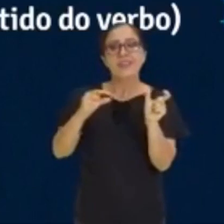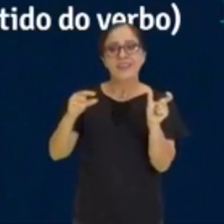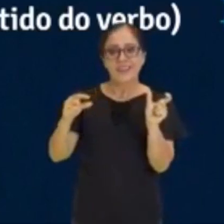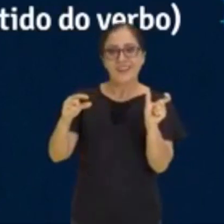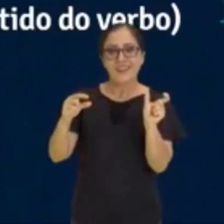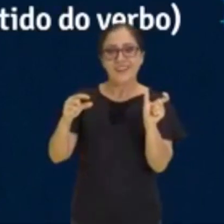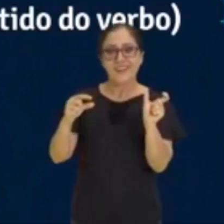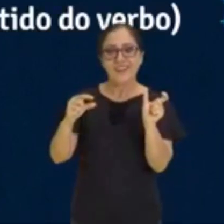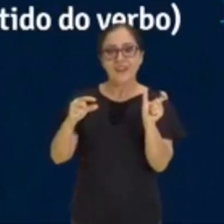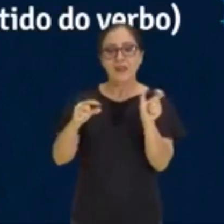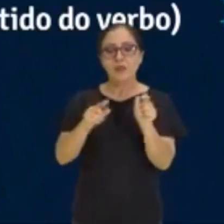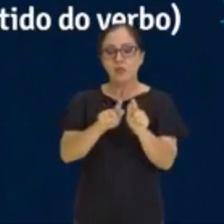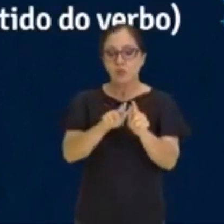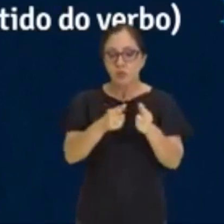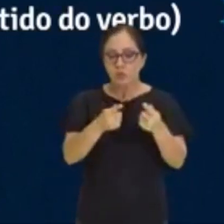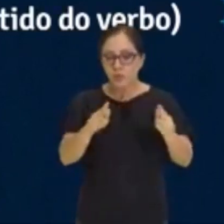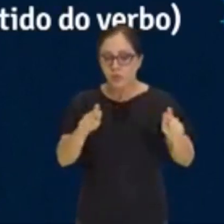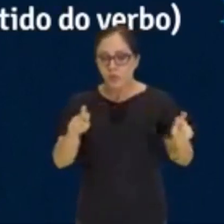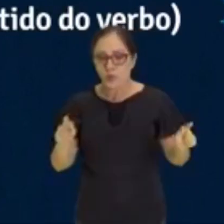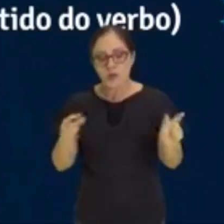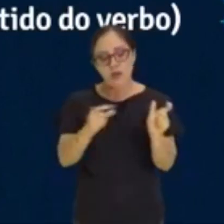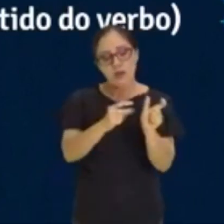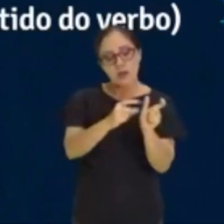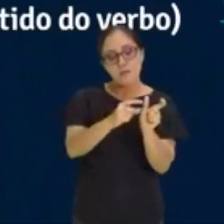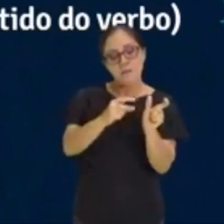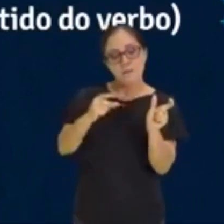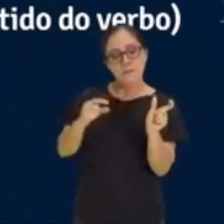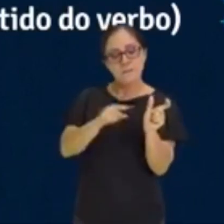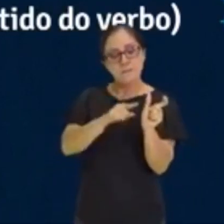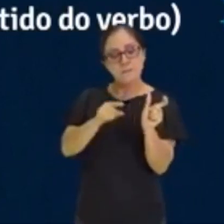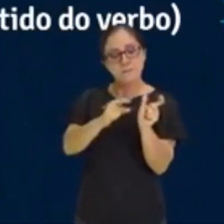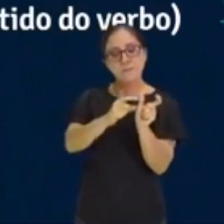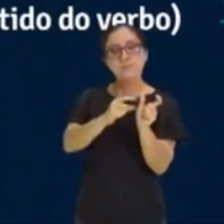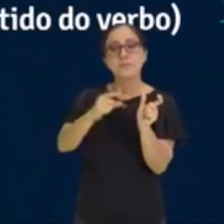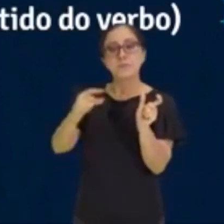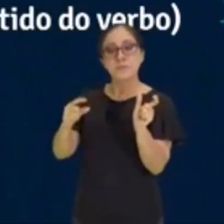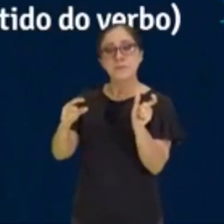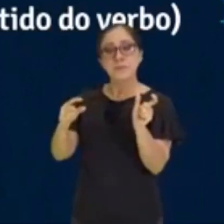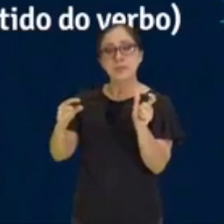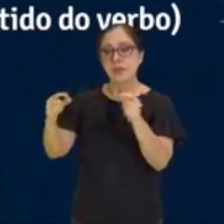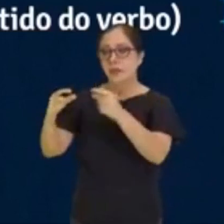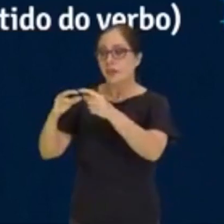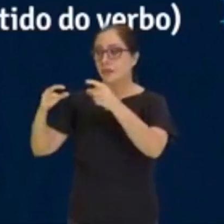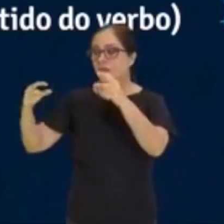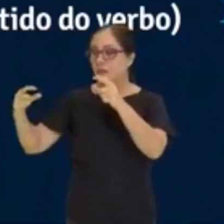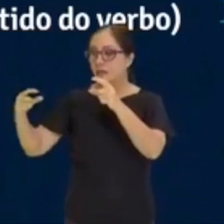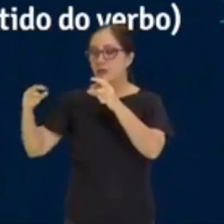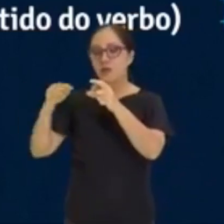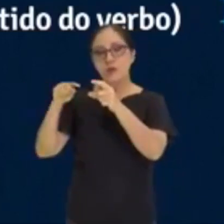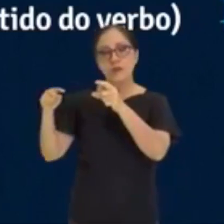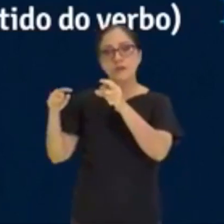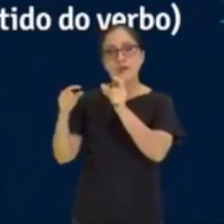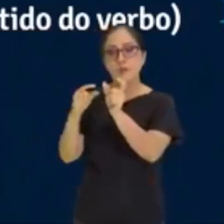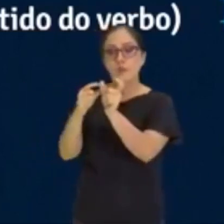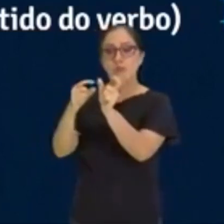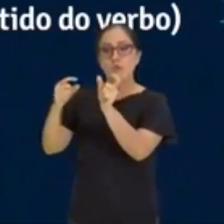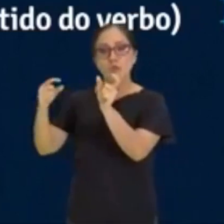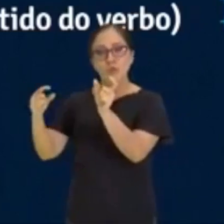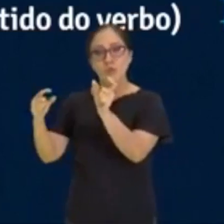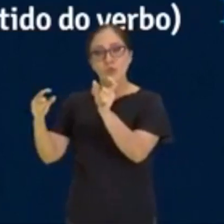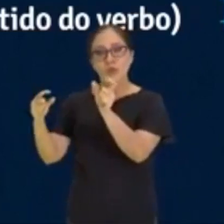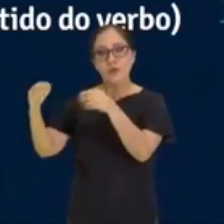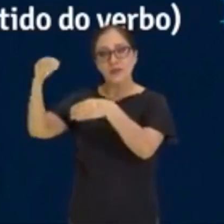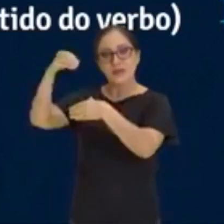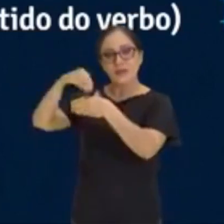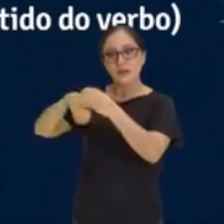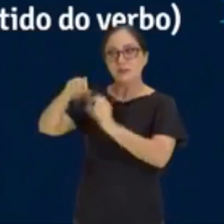o predicado é a parte da oração que traz informações sobre o sujeito. Por